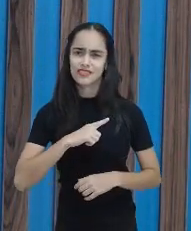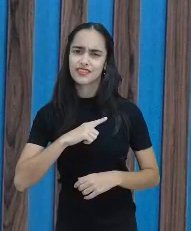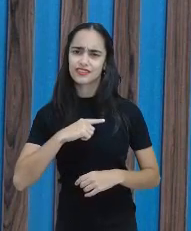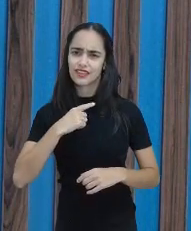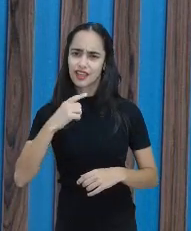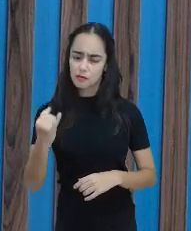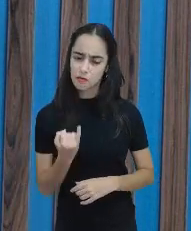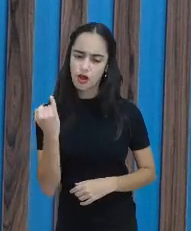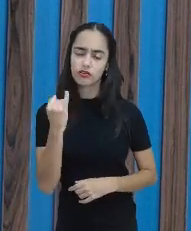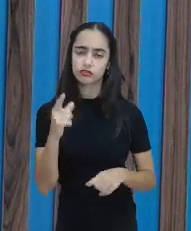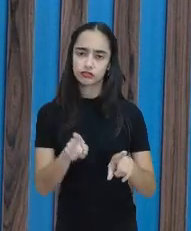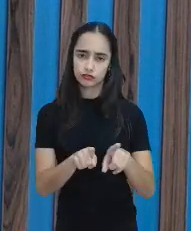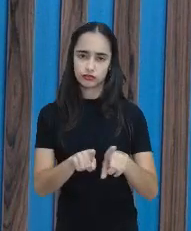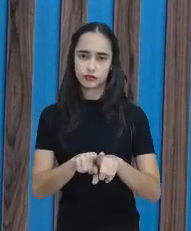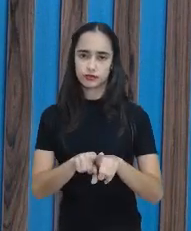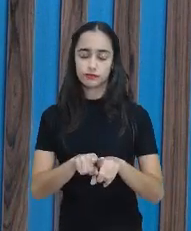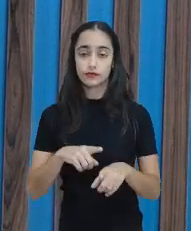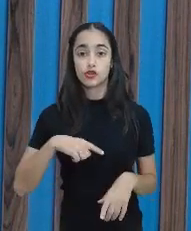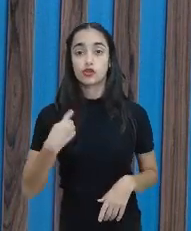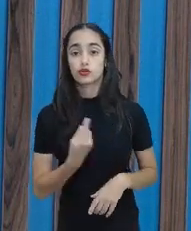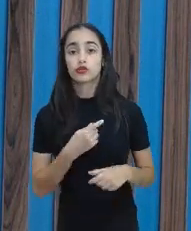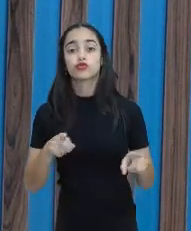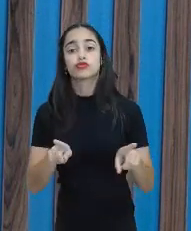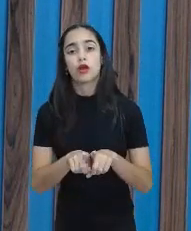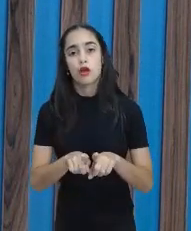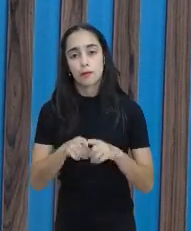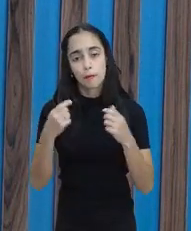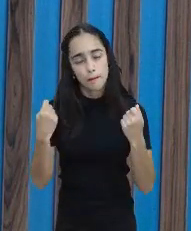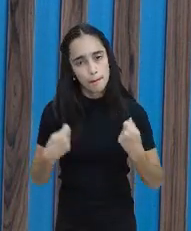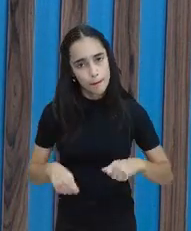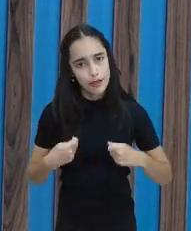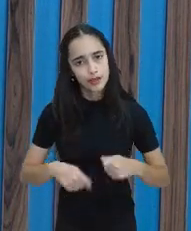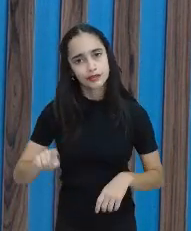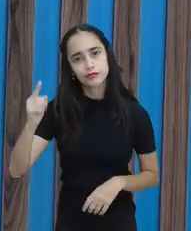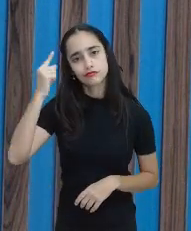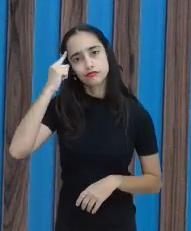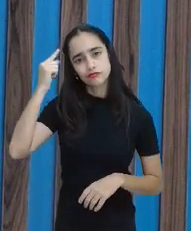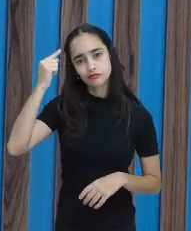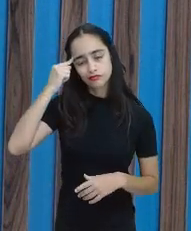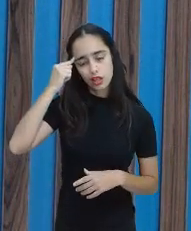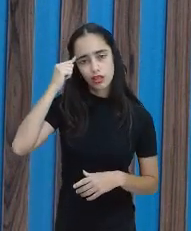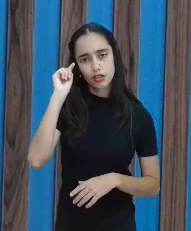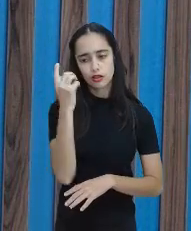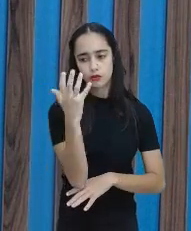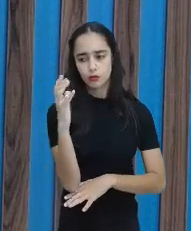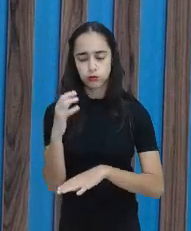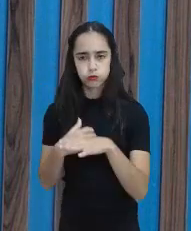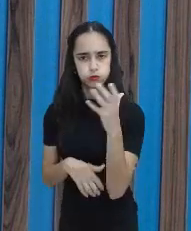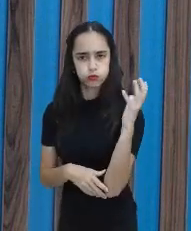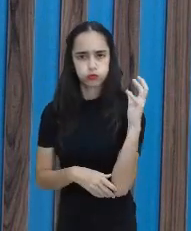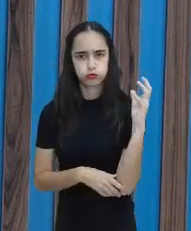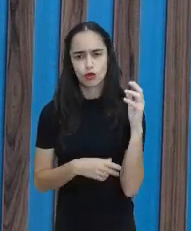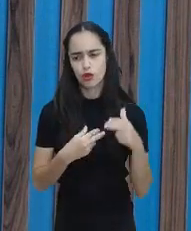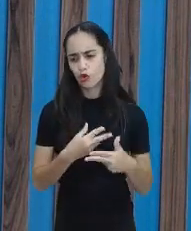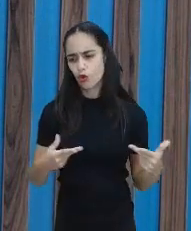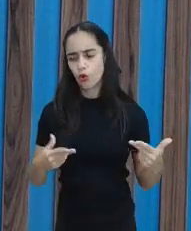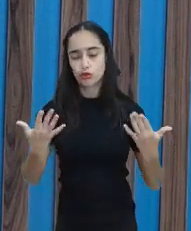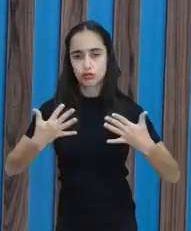gente precisa pensar no meio ambiente, nos nossos recursos naturais, certo? Que eles possam